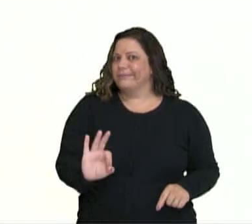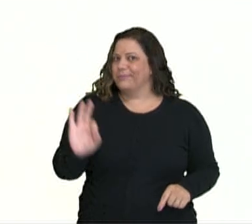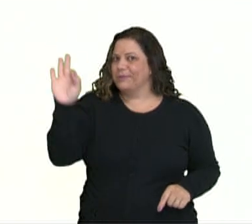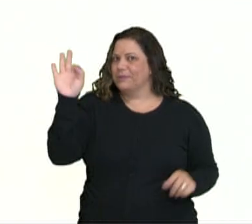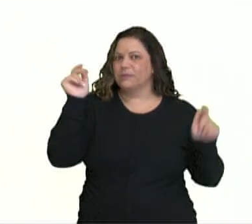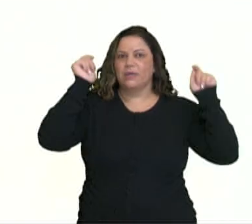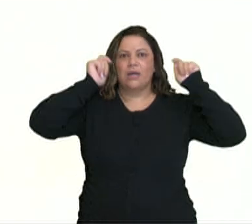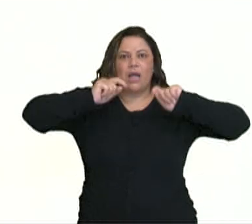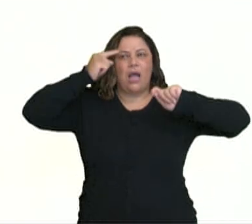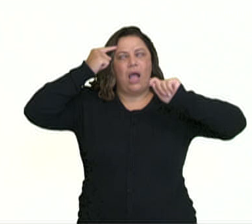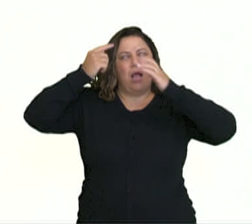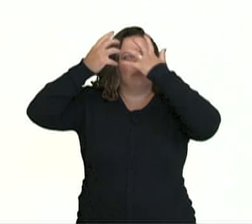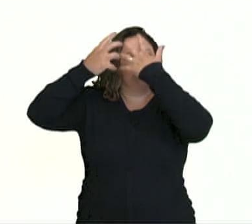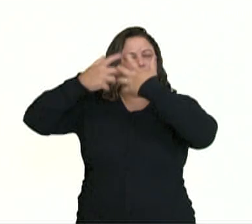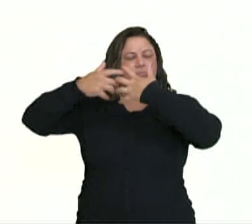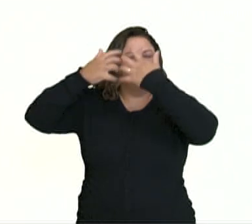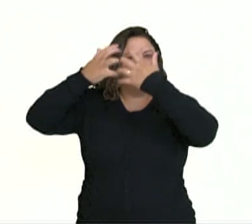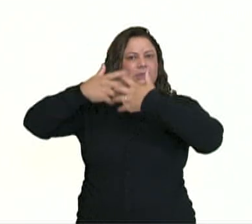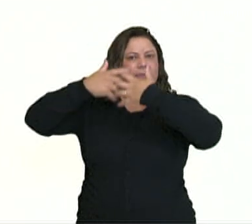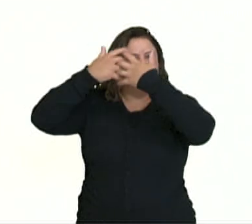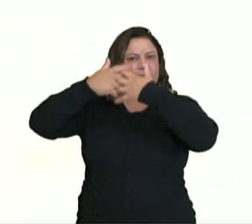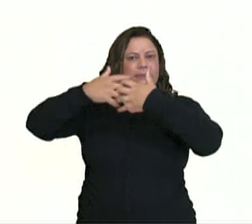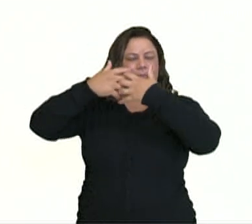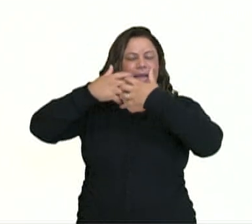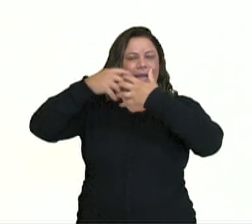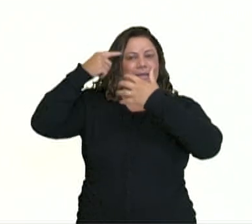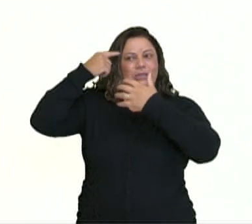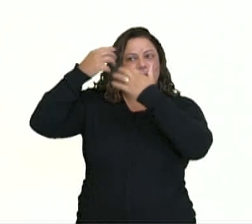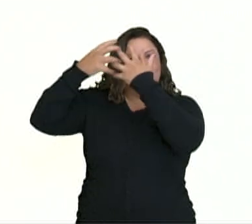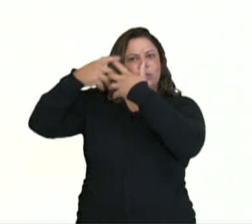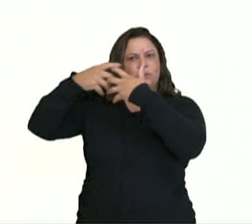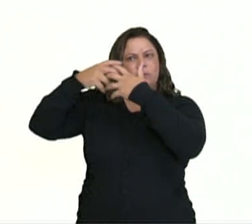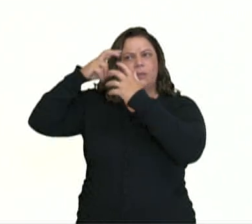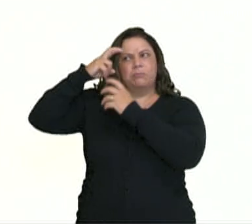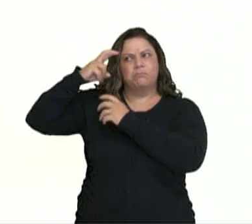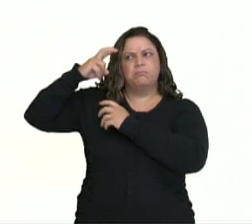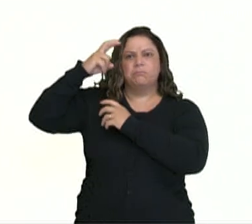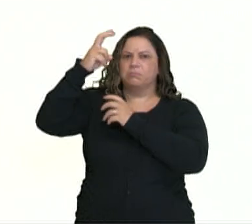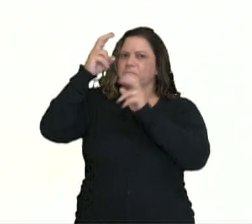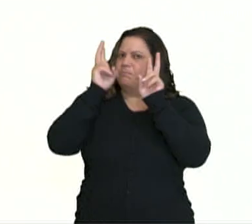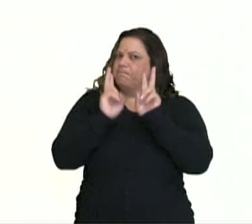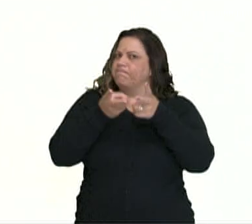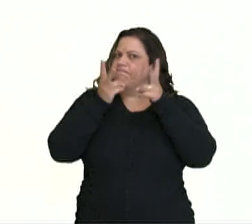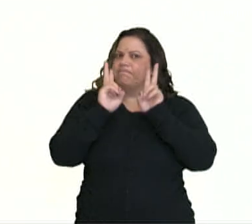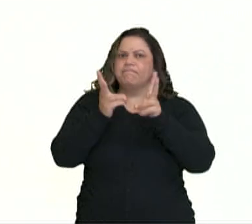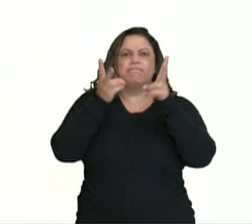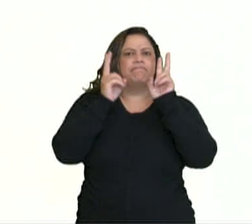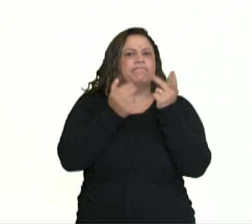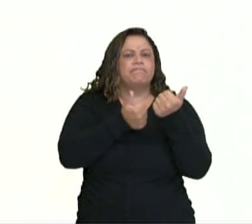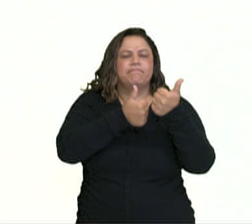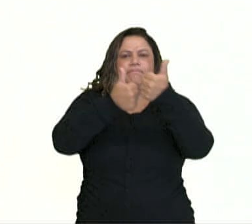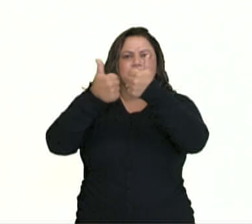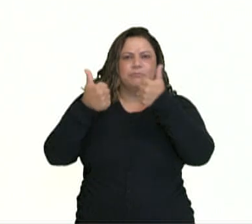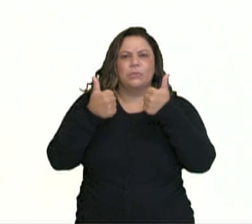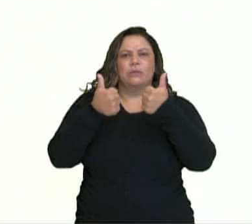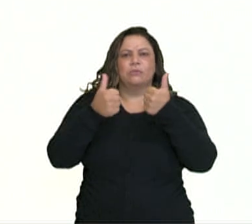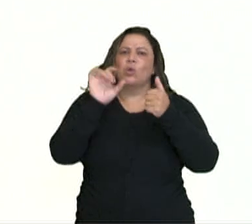capacidade intelectual não é comprometida. Então, o único problema desses atletas seria